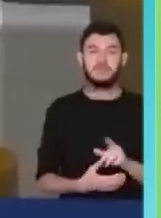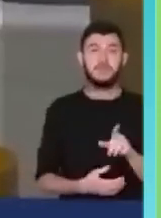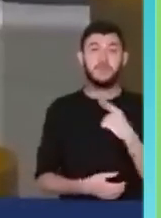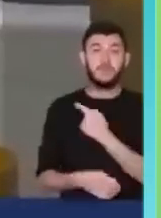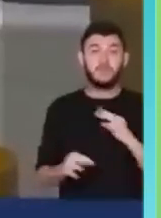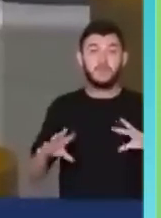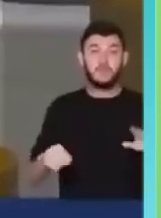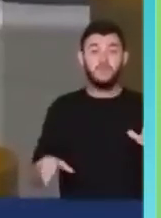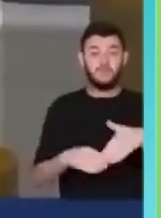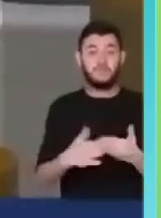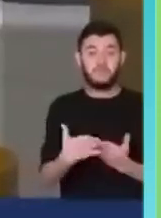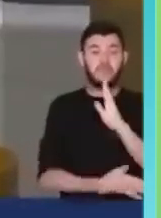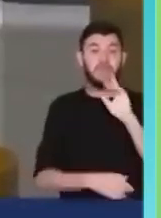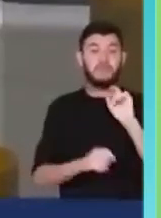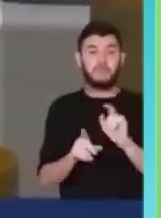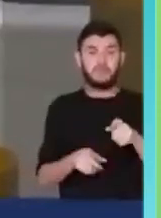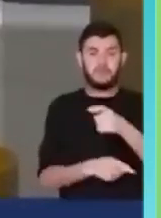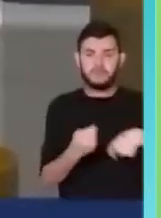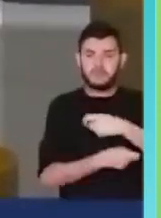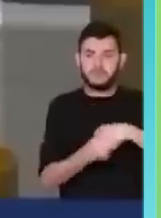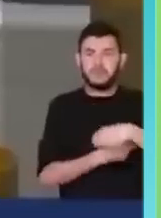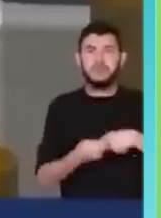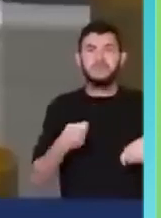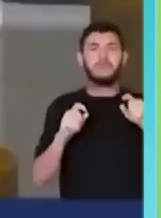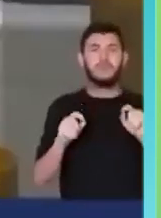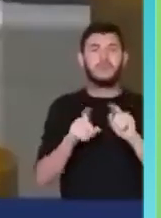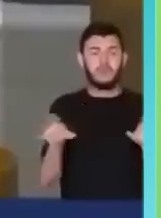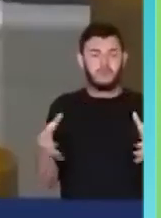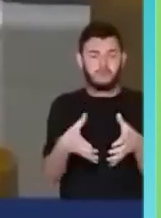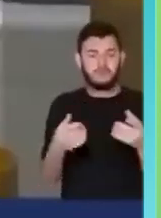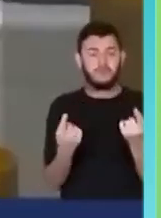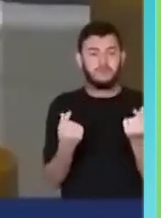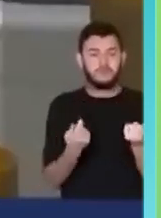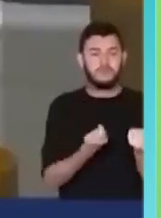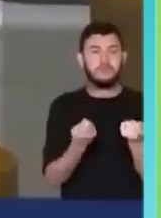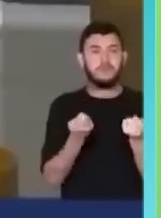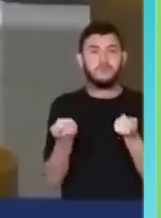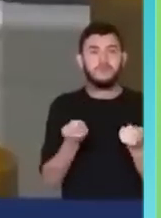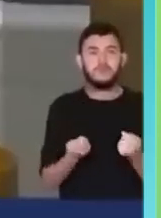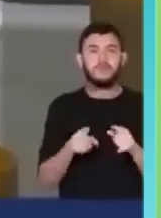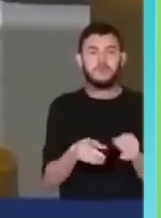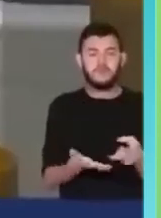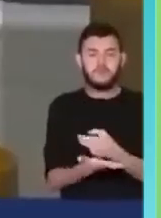o projeto por unanimidade depois de muitas negociações da comissão de Finanças e tributação